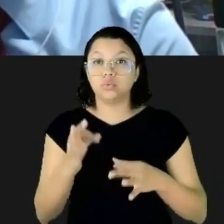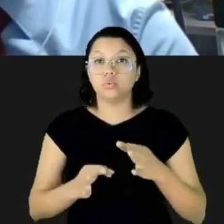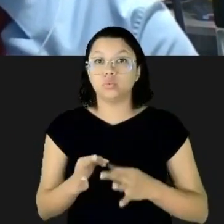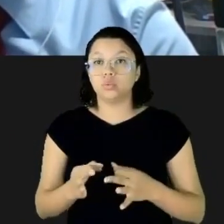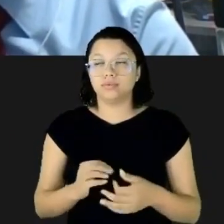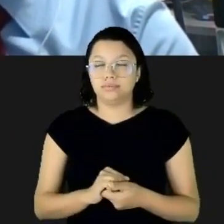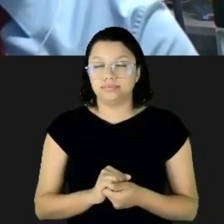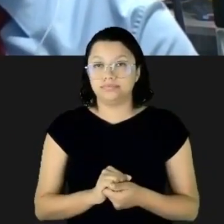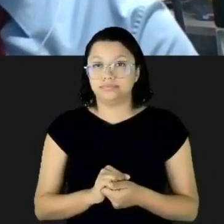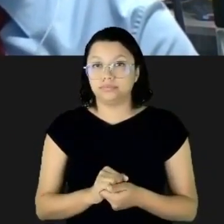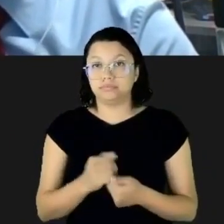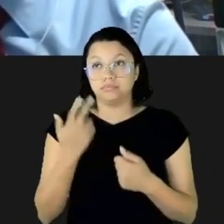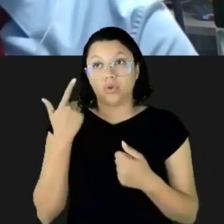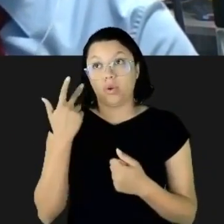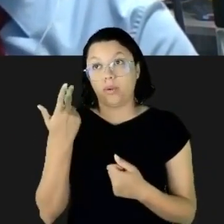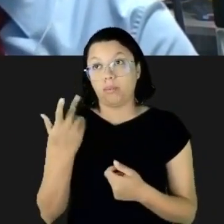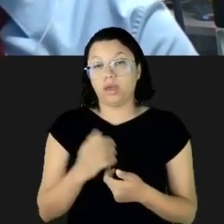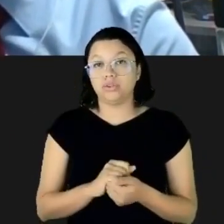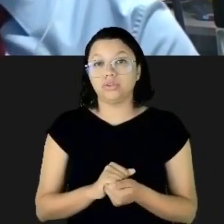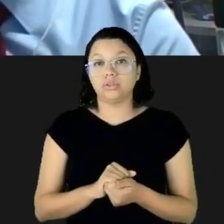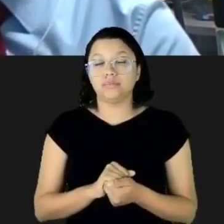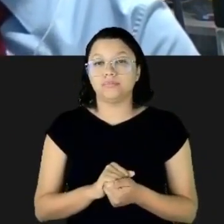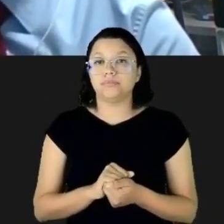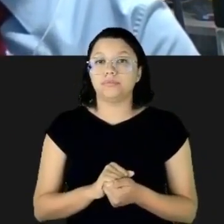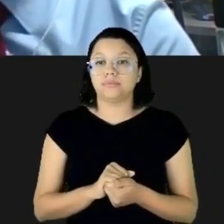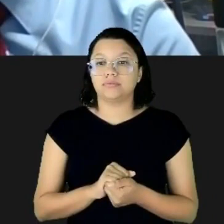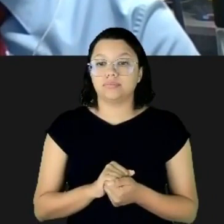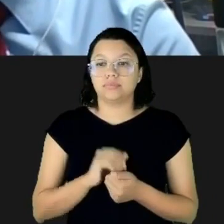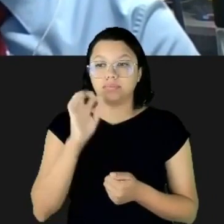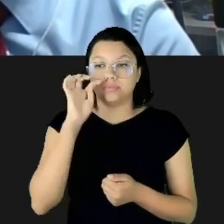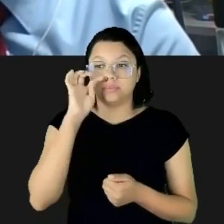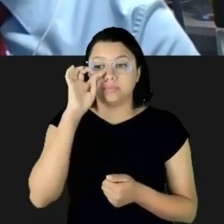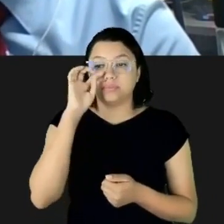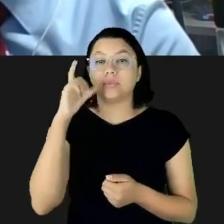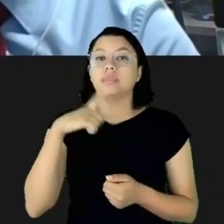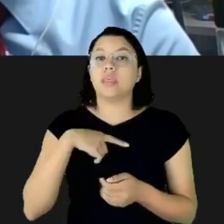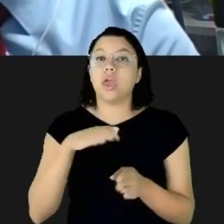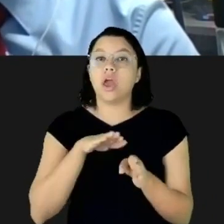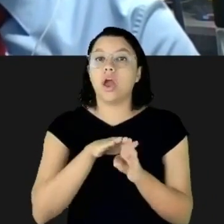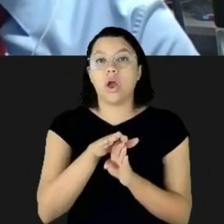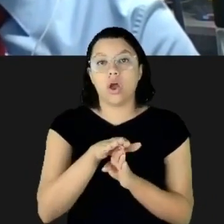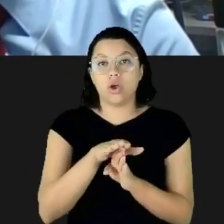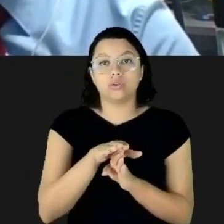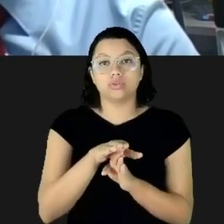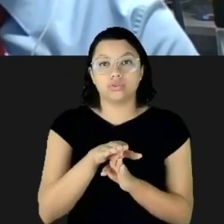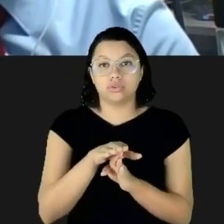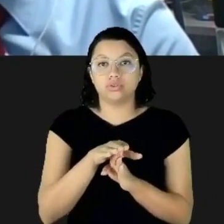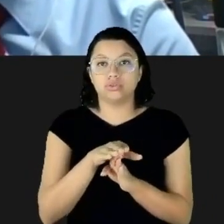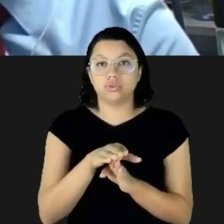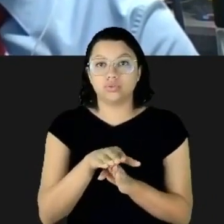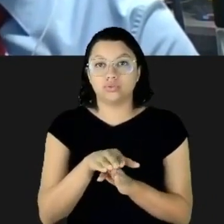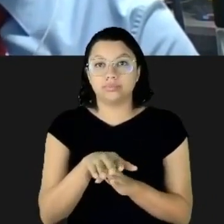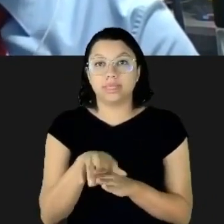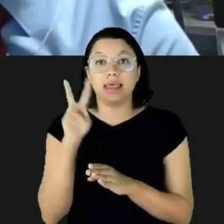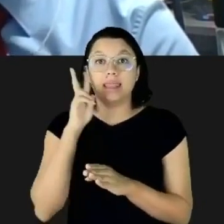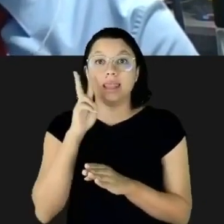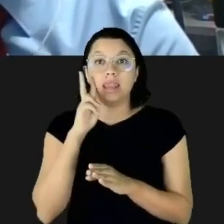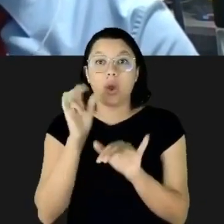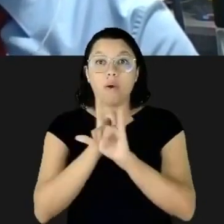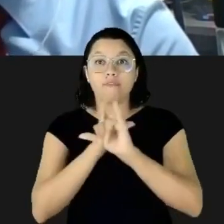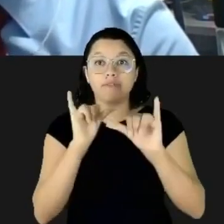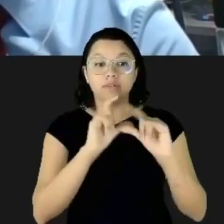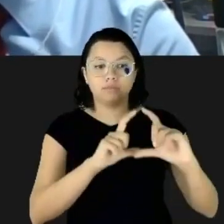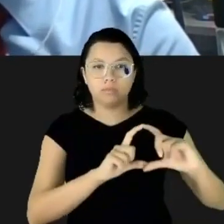e normalmente ele está com uma uma recomendação em lembrete